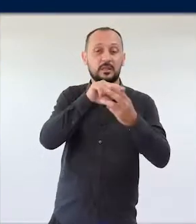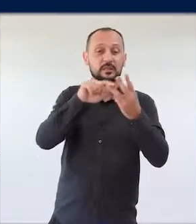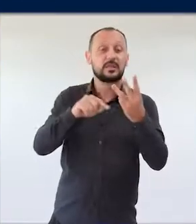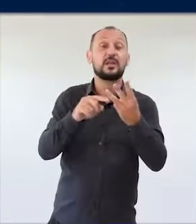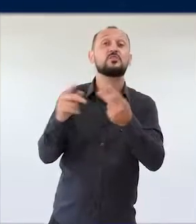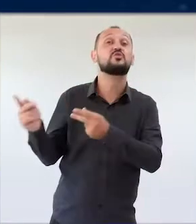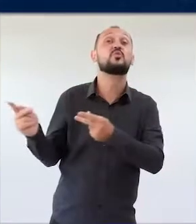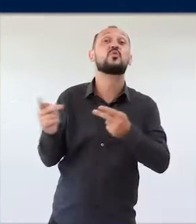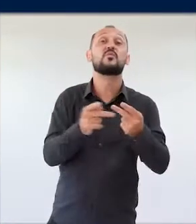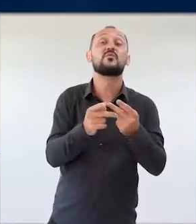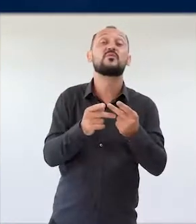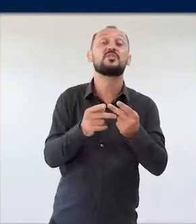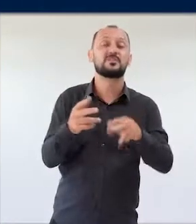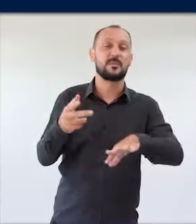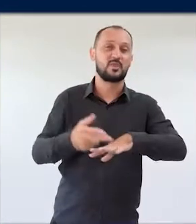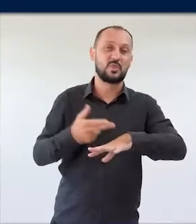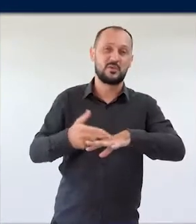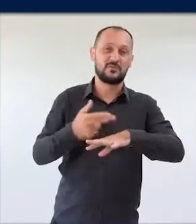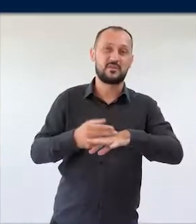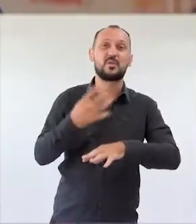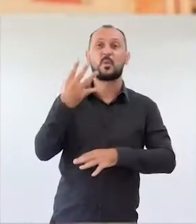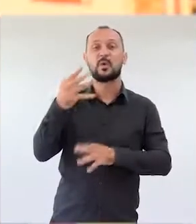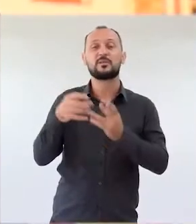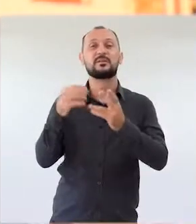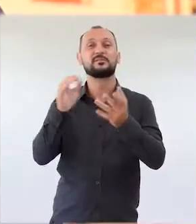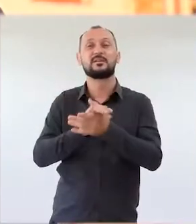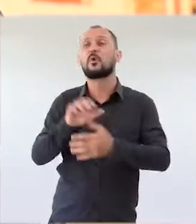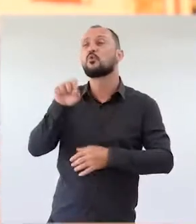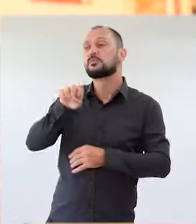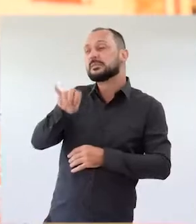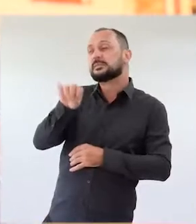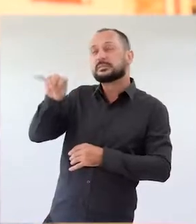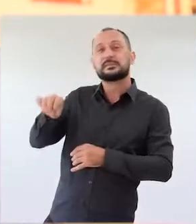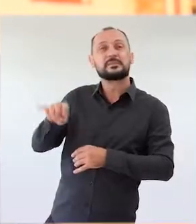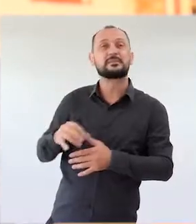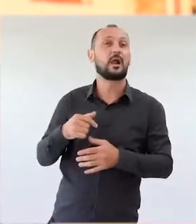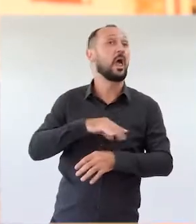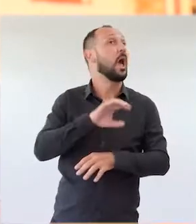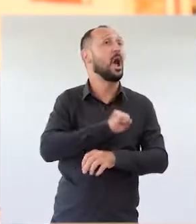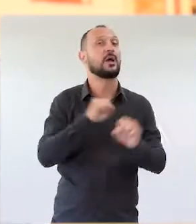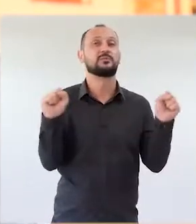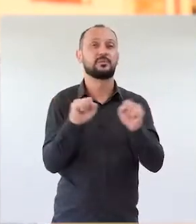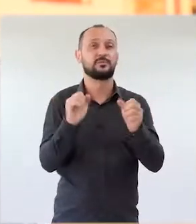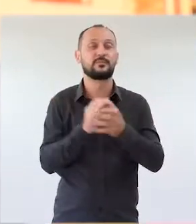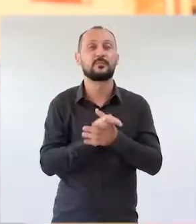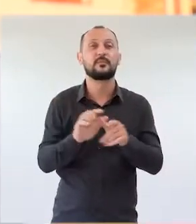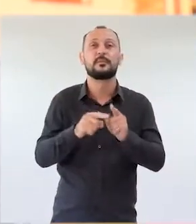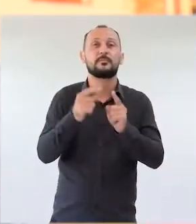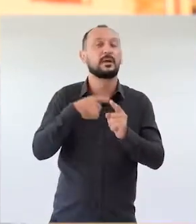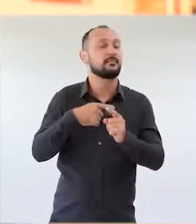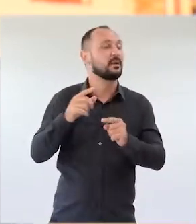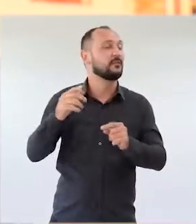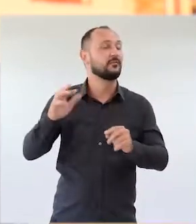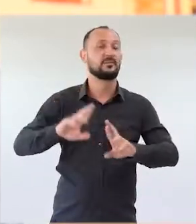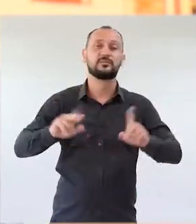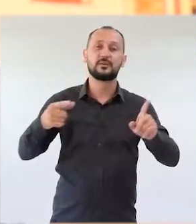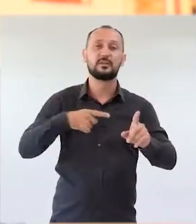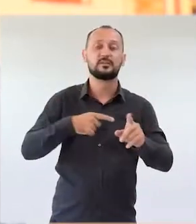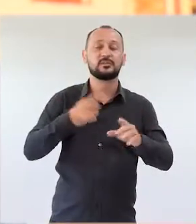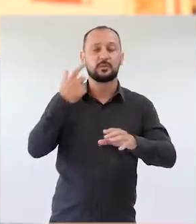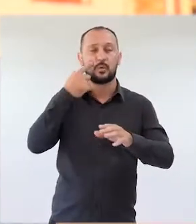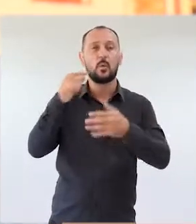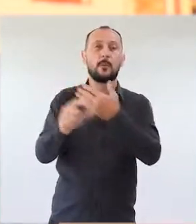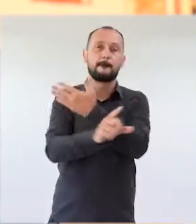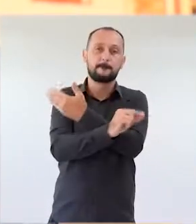3 convites de noivado e 4 de casamento, sabe? Todo mundo paquerando ela lá. Adorou. Mas ela foi uma aventura